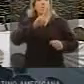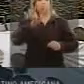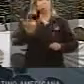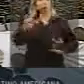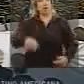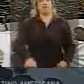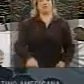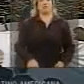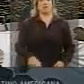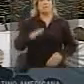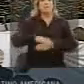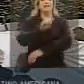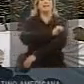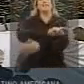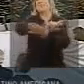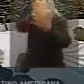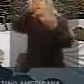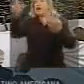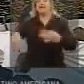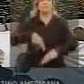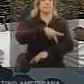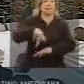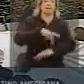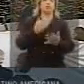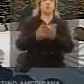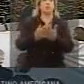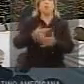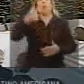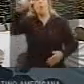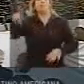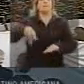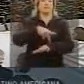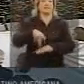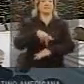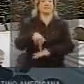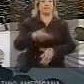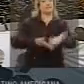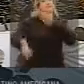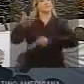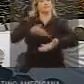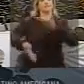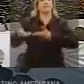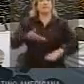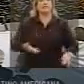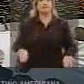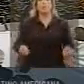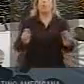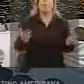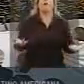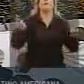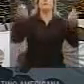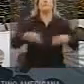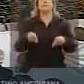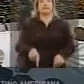essa, com mais alunos dos vários países estudando em outros países. Como Cuba? O que é que explica